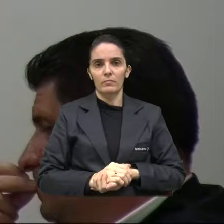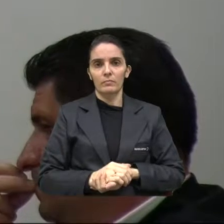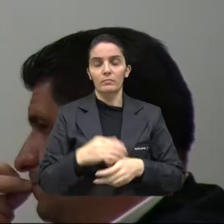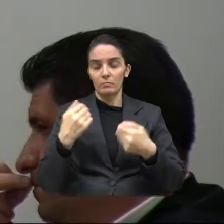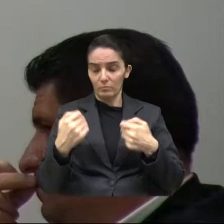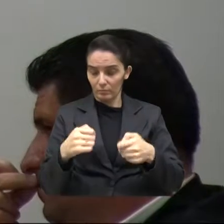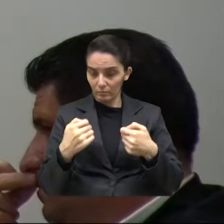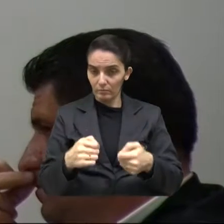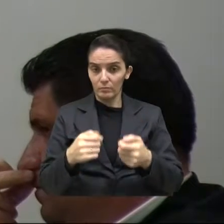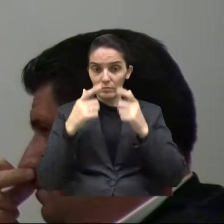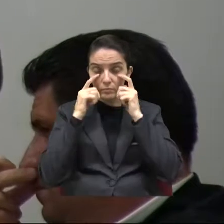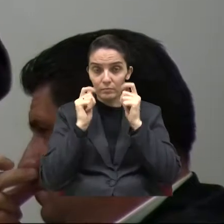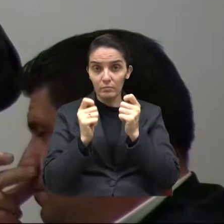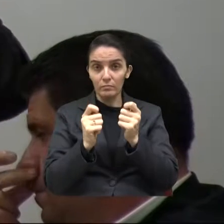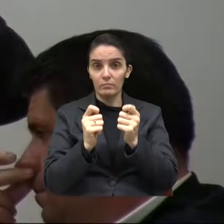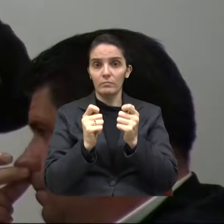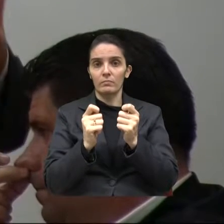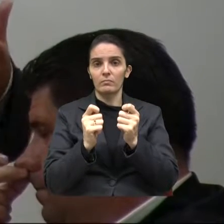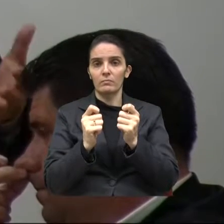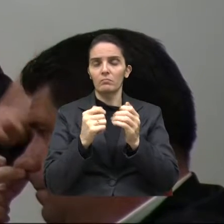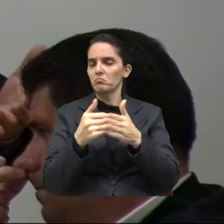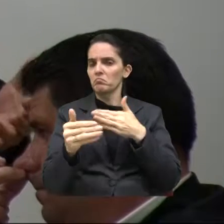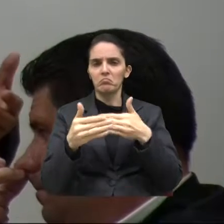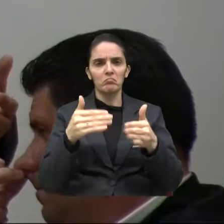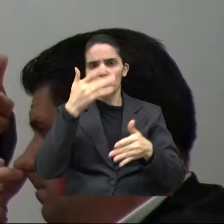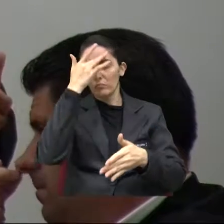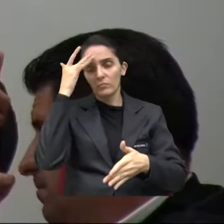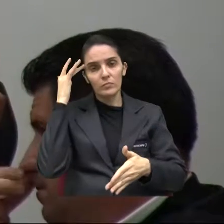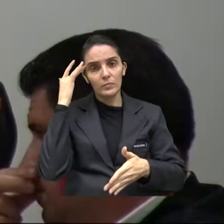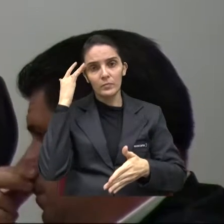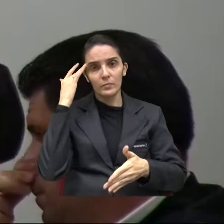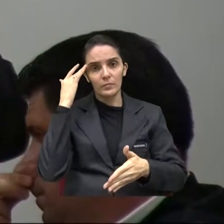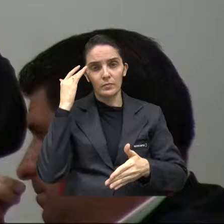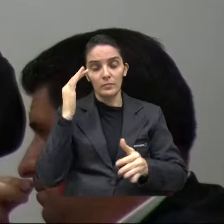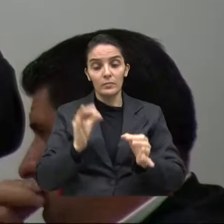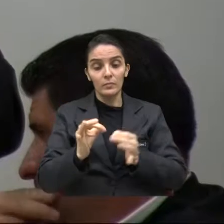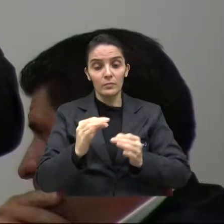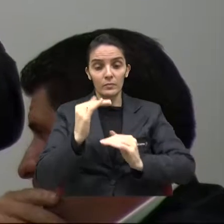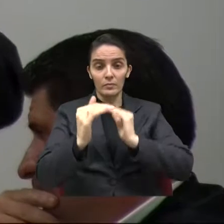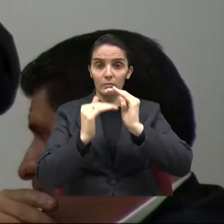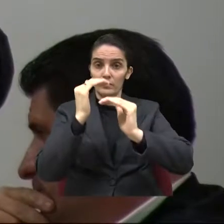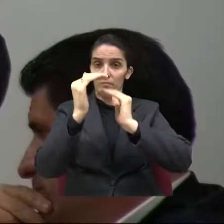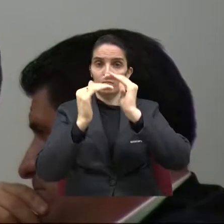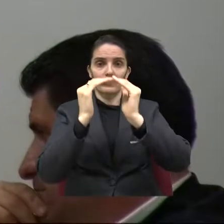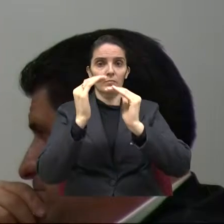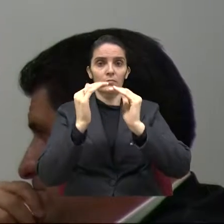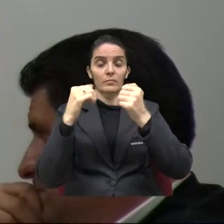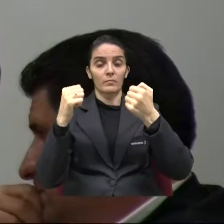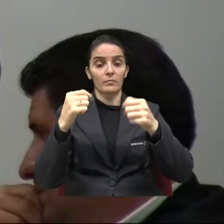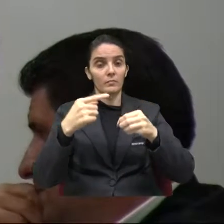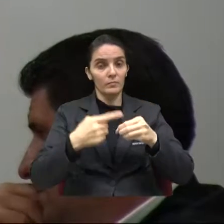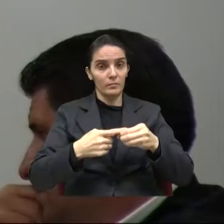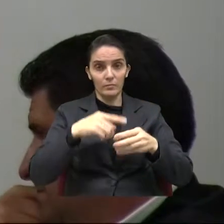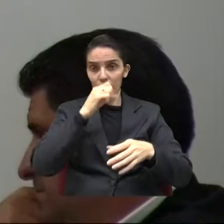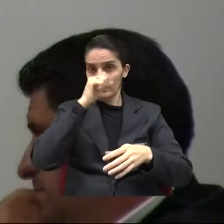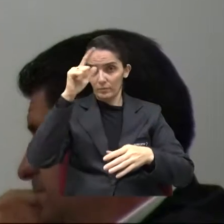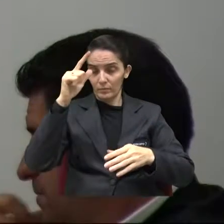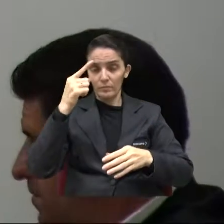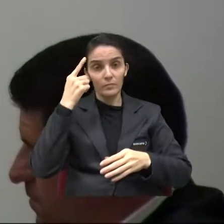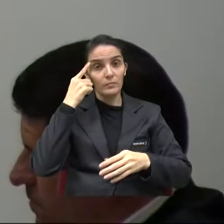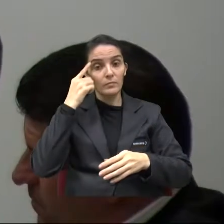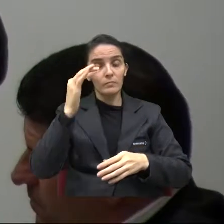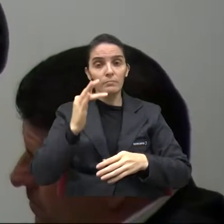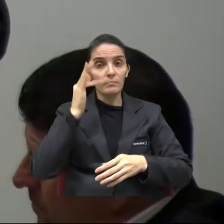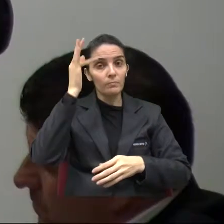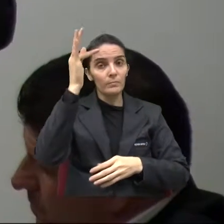nós. Não importa as pessoas que vão desenvolver esse projeto. Nós temos que ser uma cidade progressista. Nós temos que ter cidades,